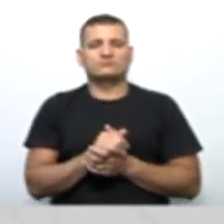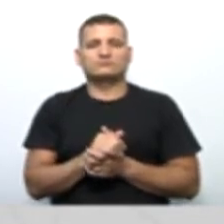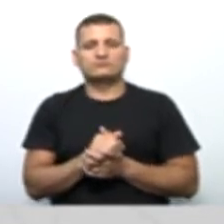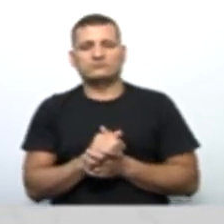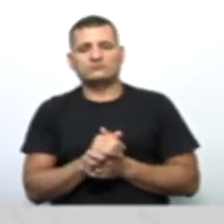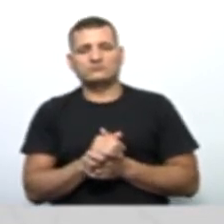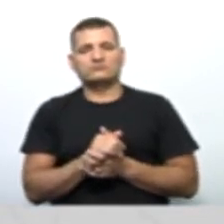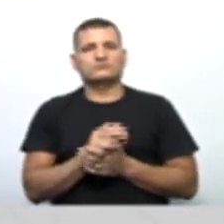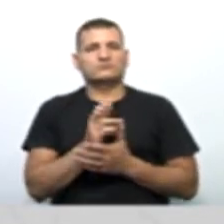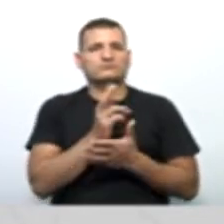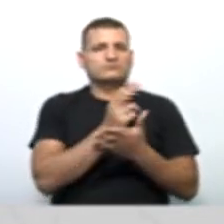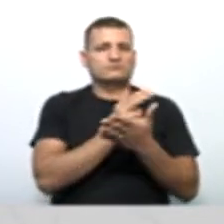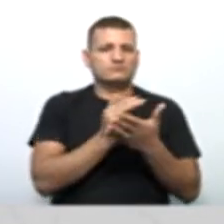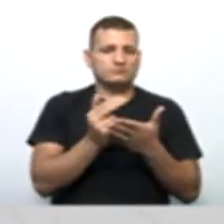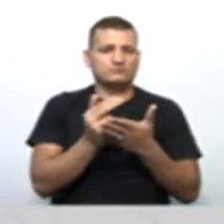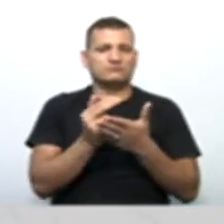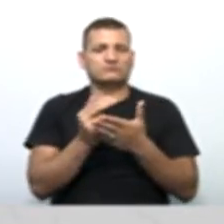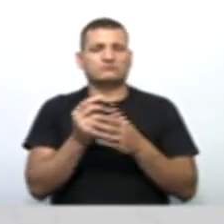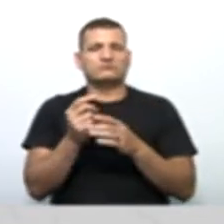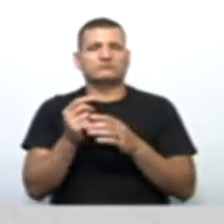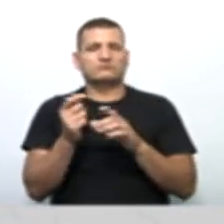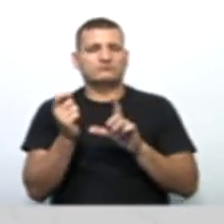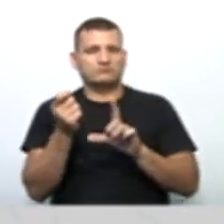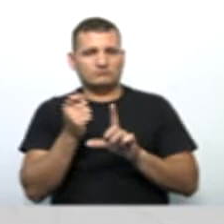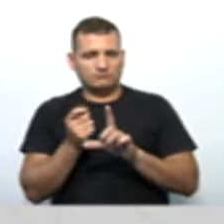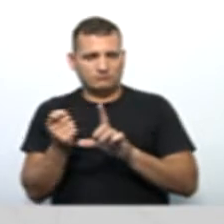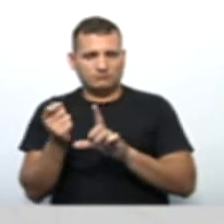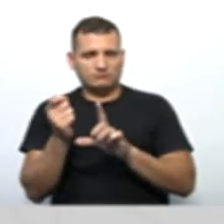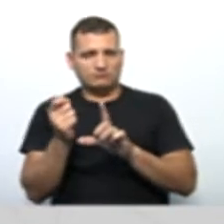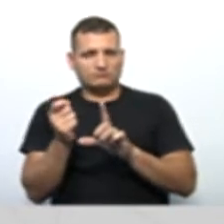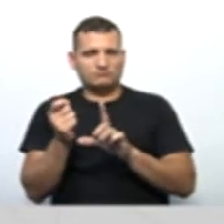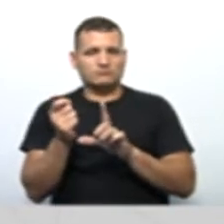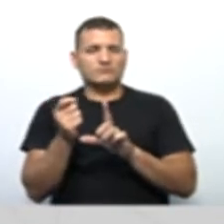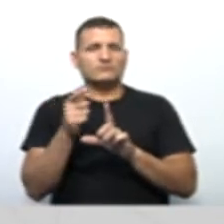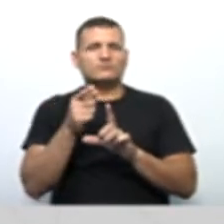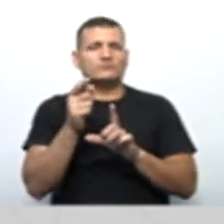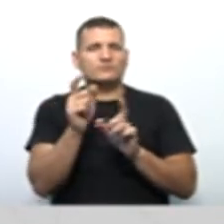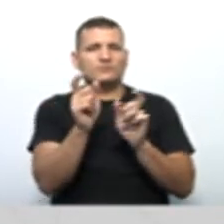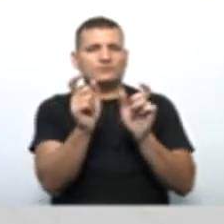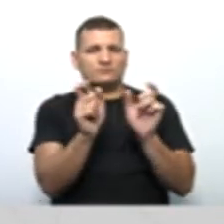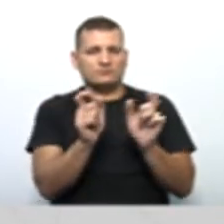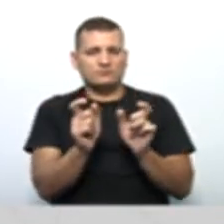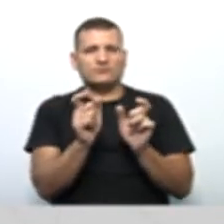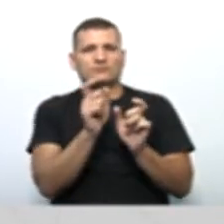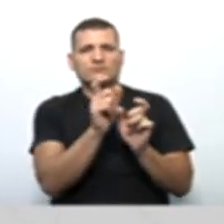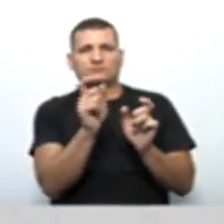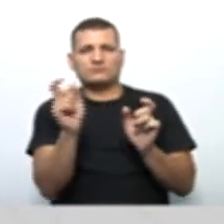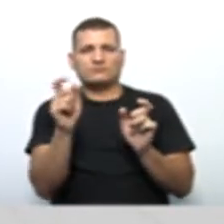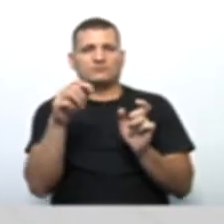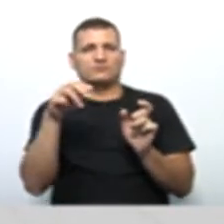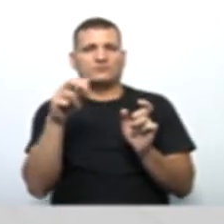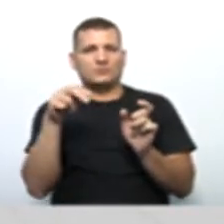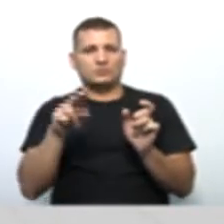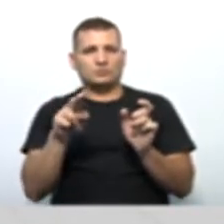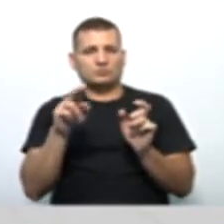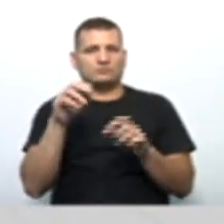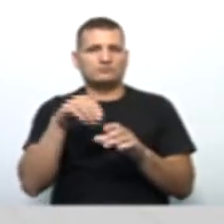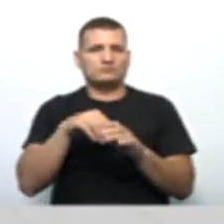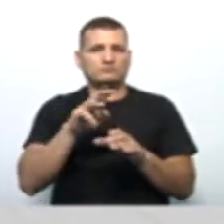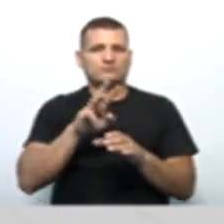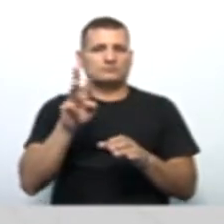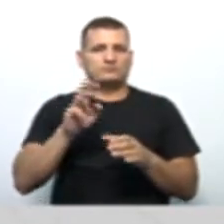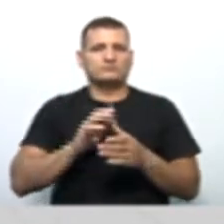arte e artesanato você tem que montar isso aqui pra você saber quais os botões que você tem que colocar quais os - você tem que trabalhar e